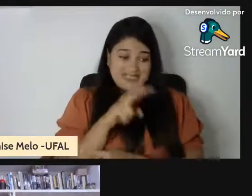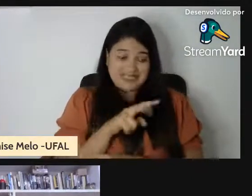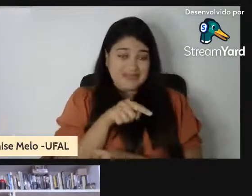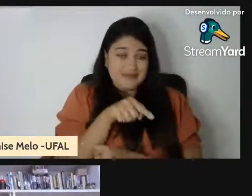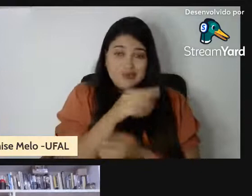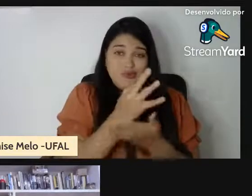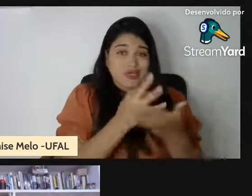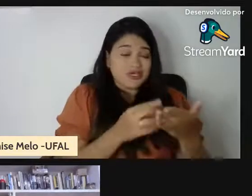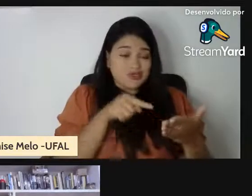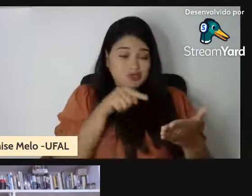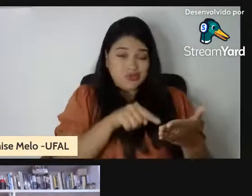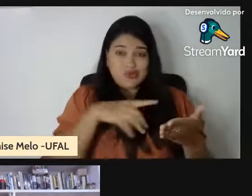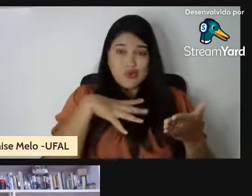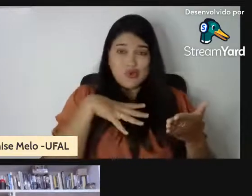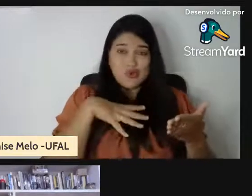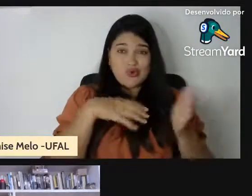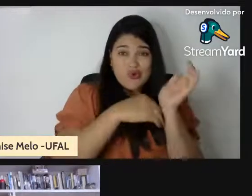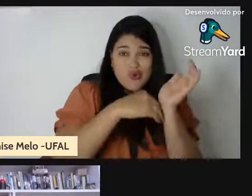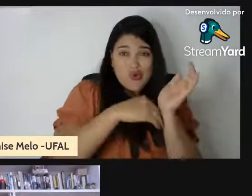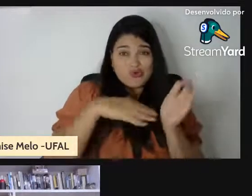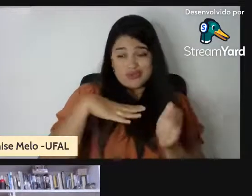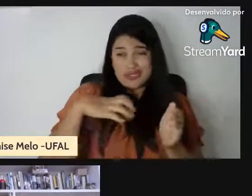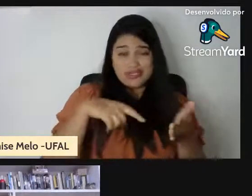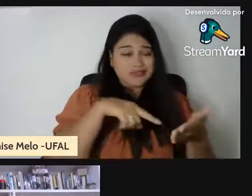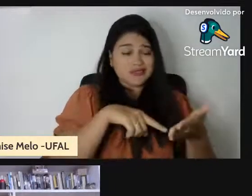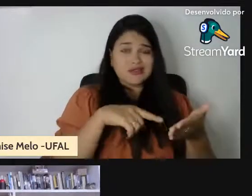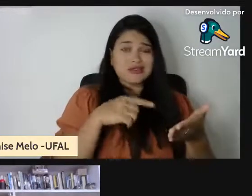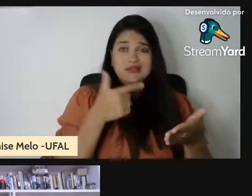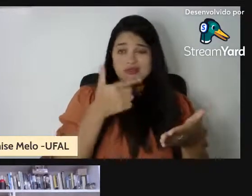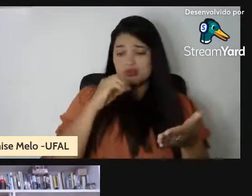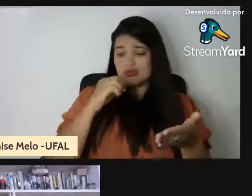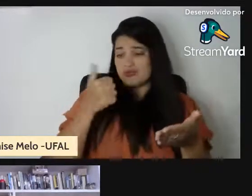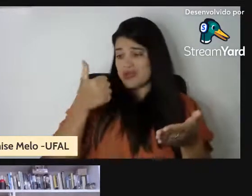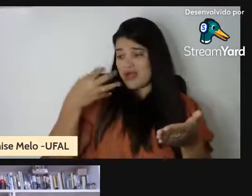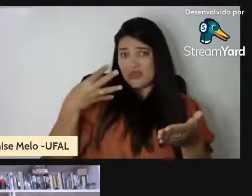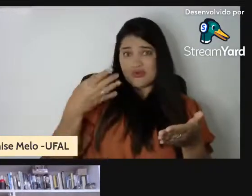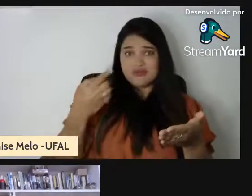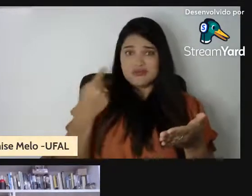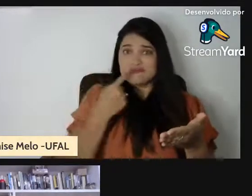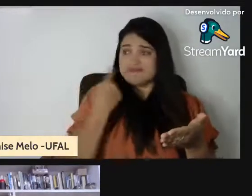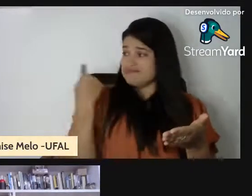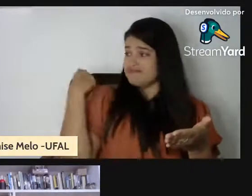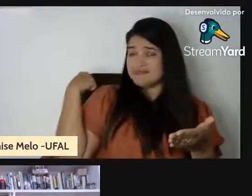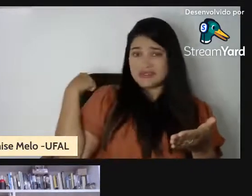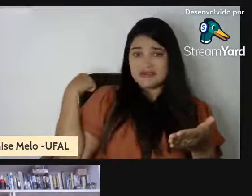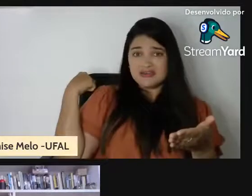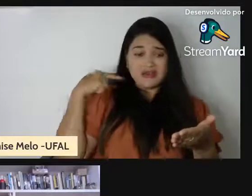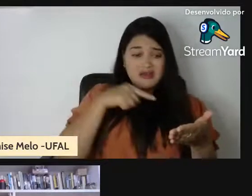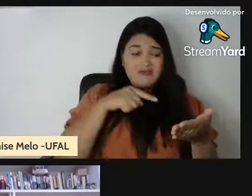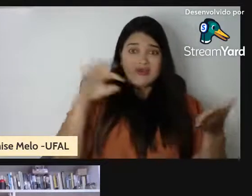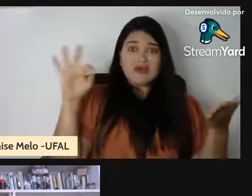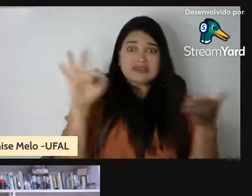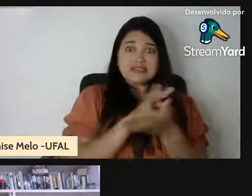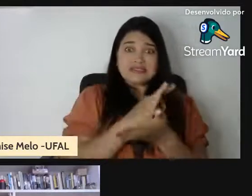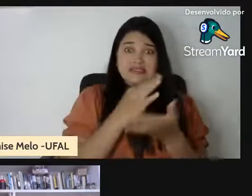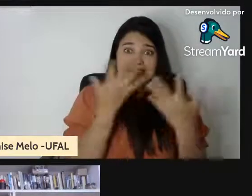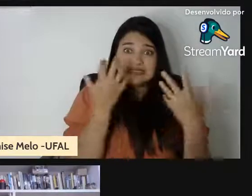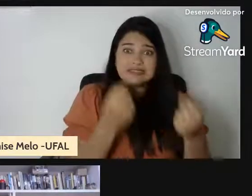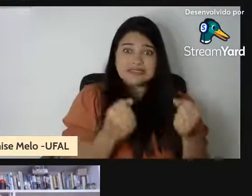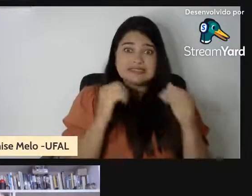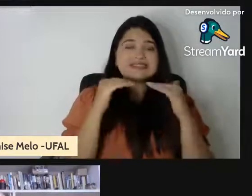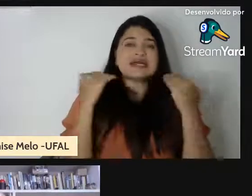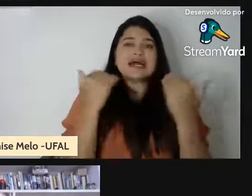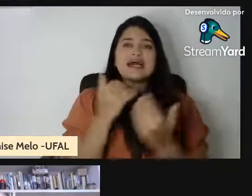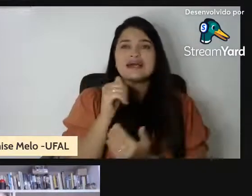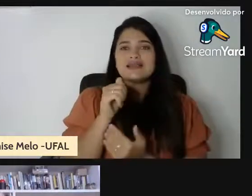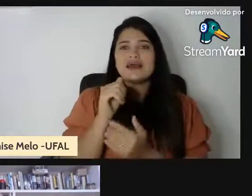como saber o que discutiram lá em 2014, quando esse código de ética foi aprovado em assembleia, né, na